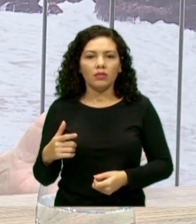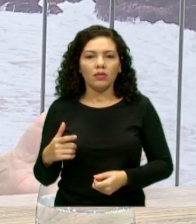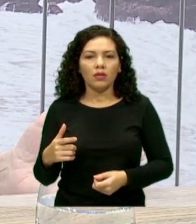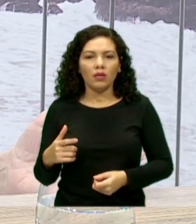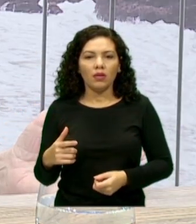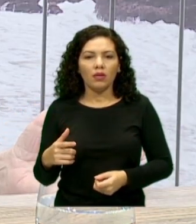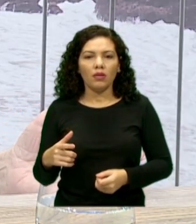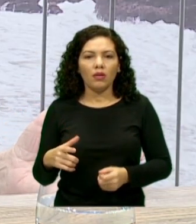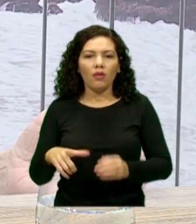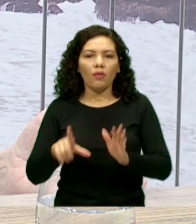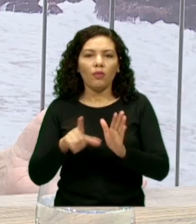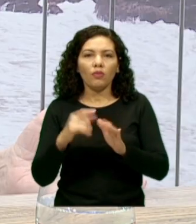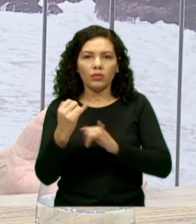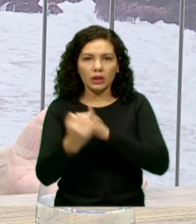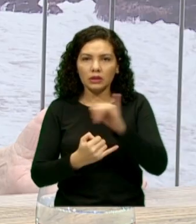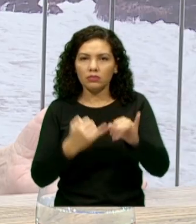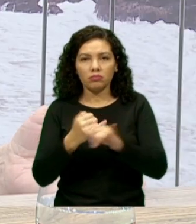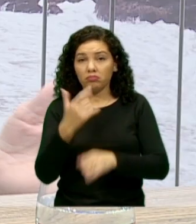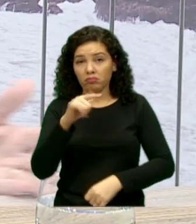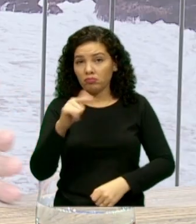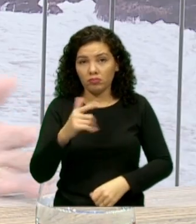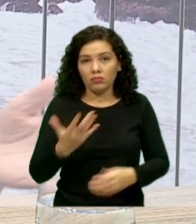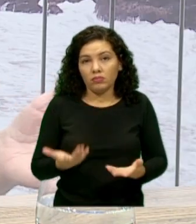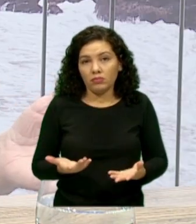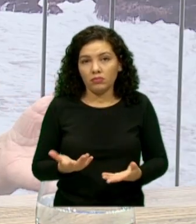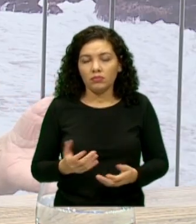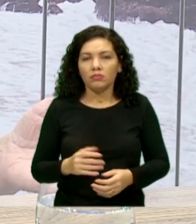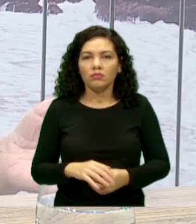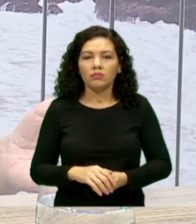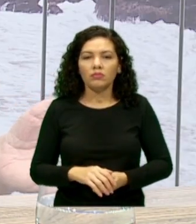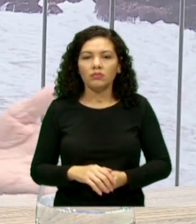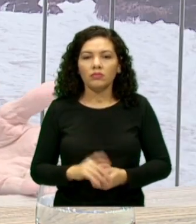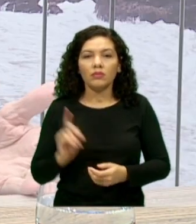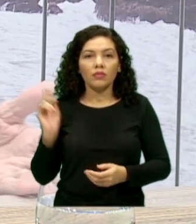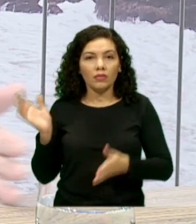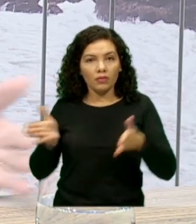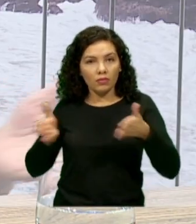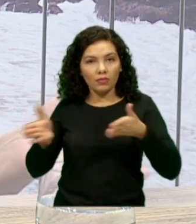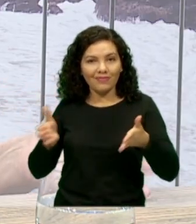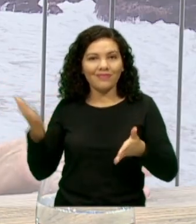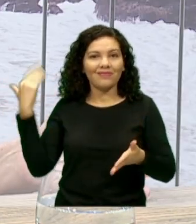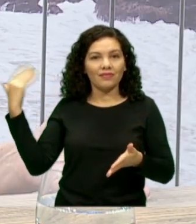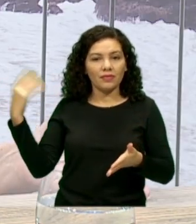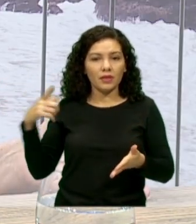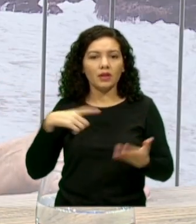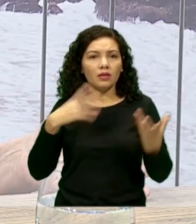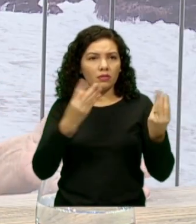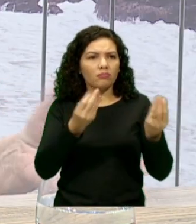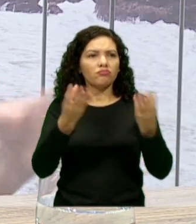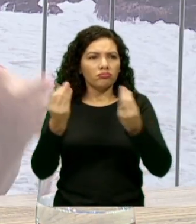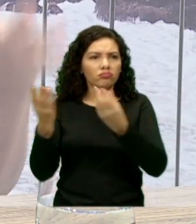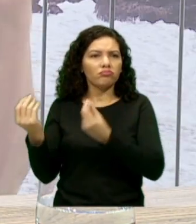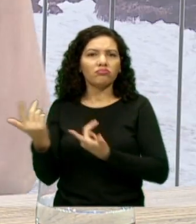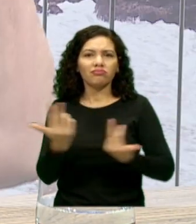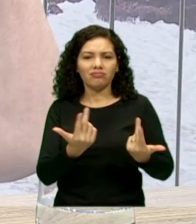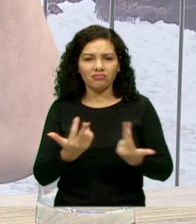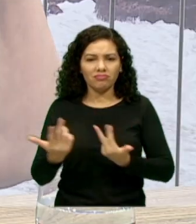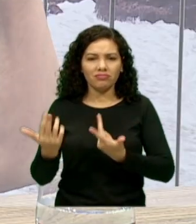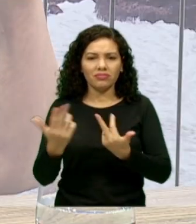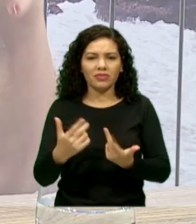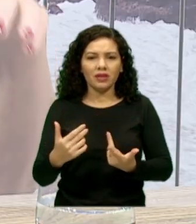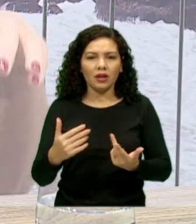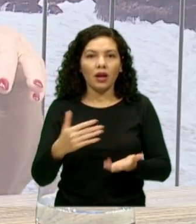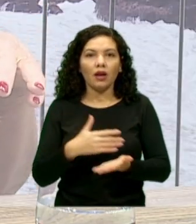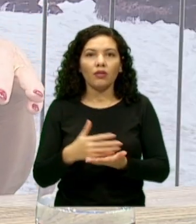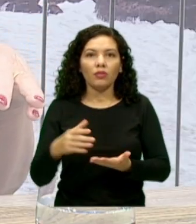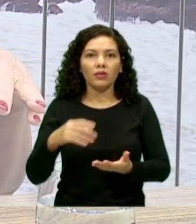letramento digital. E nessa situação, tem muita gente que caiu